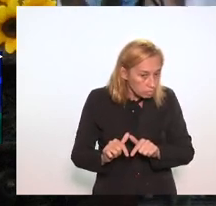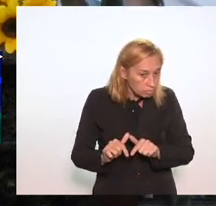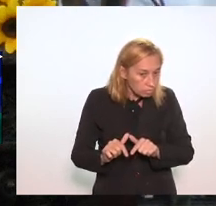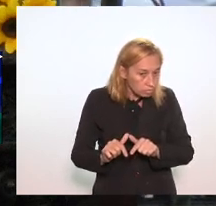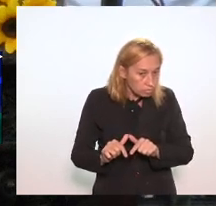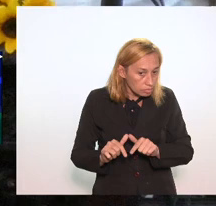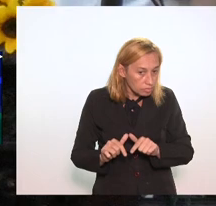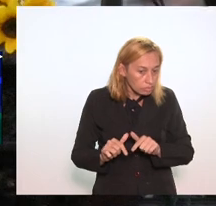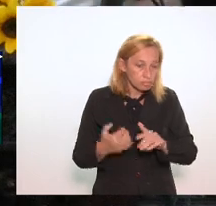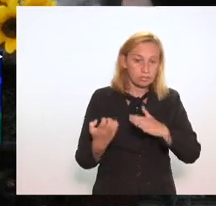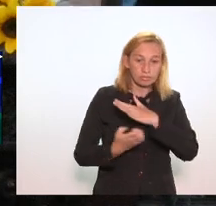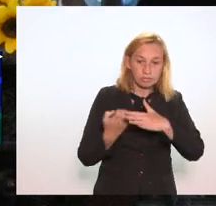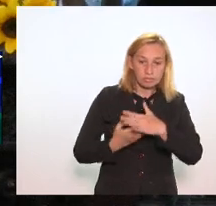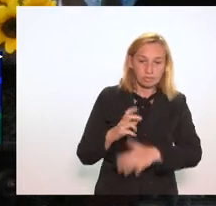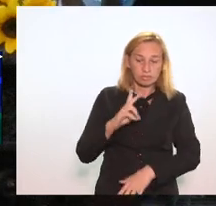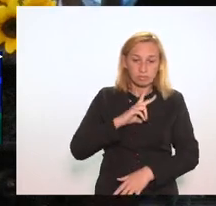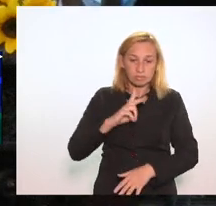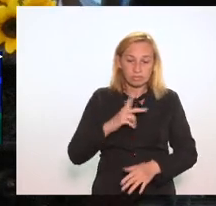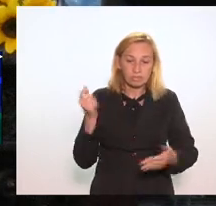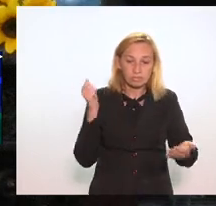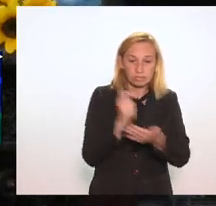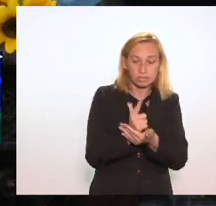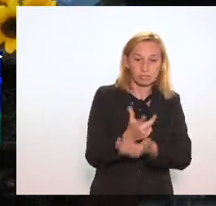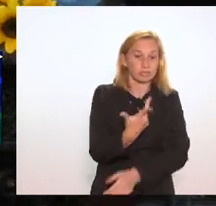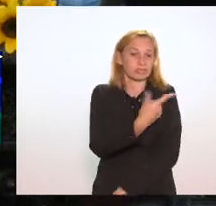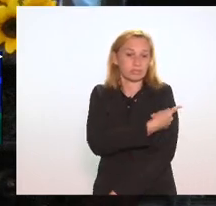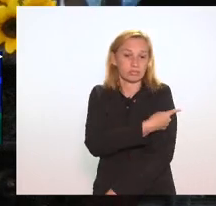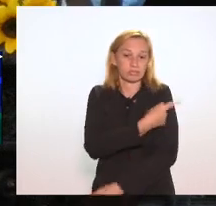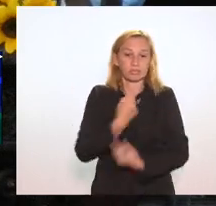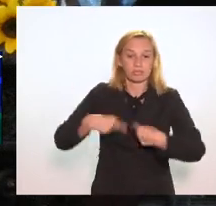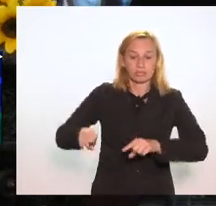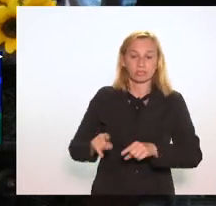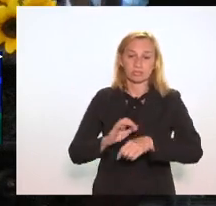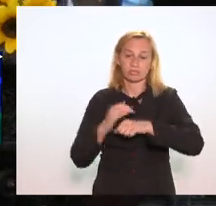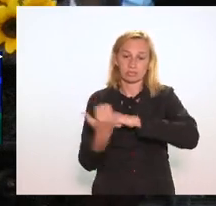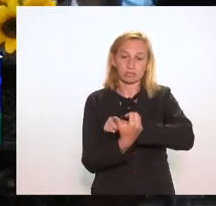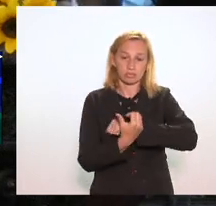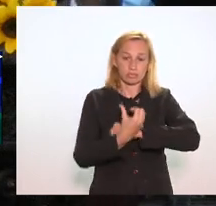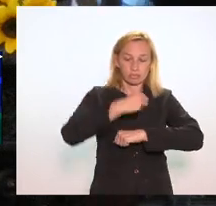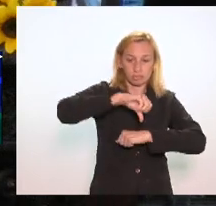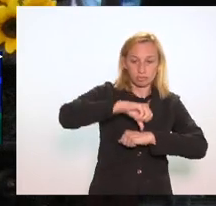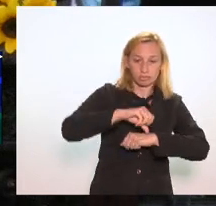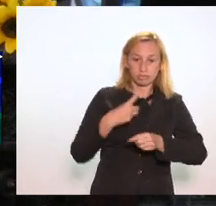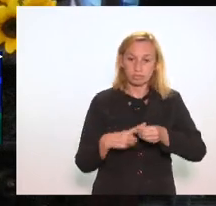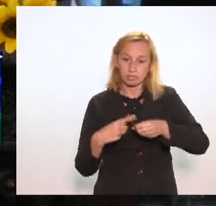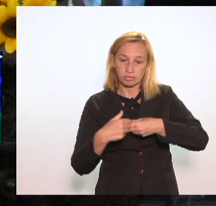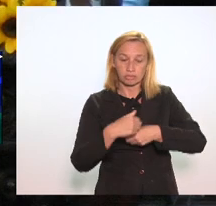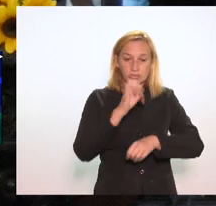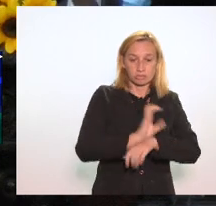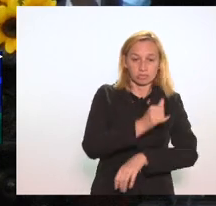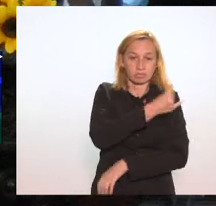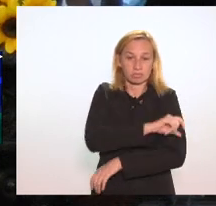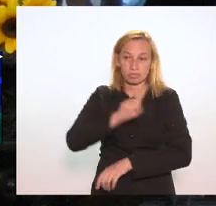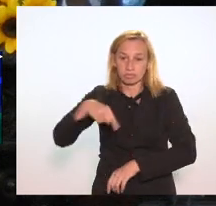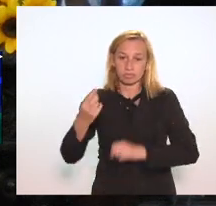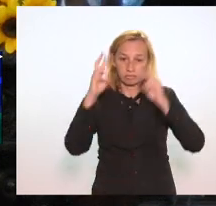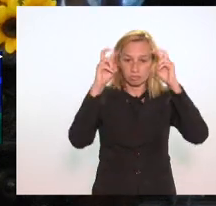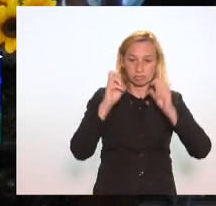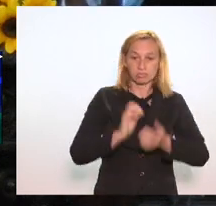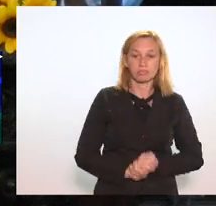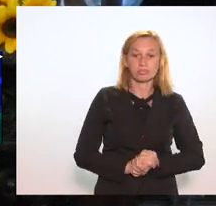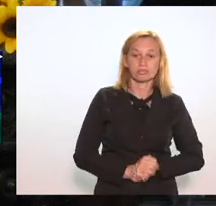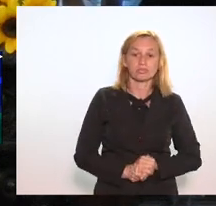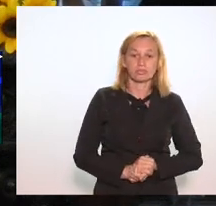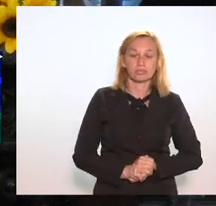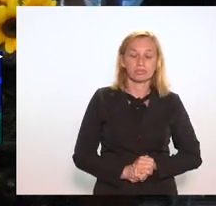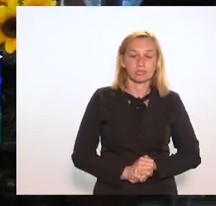privados para campanha de compra de vacinas em sumo contra corrigir 19 pelos municípios no âmbito do Estado do Rio de Janeiro e dá outras providências tá